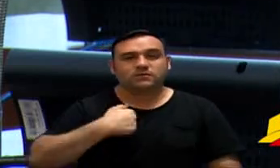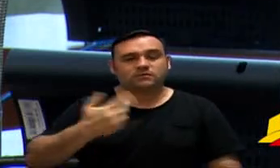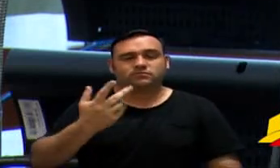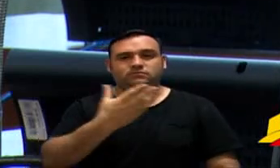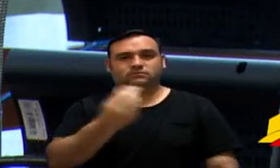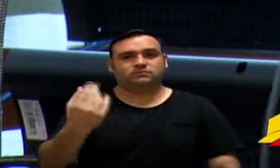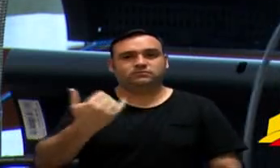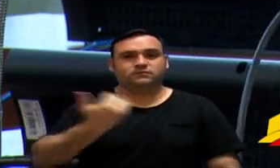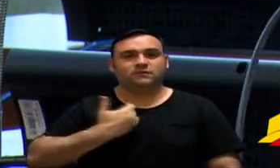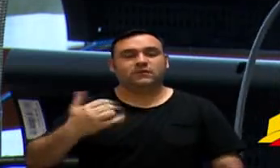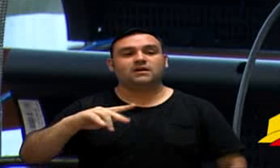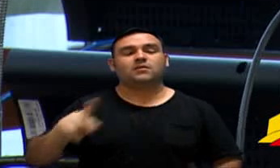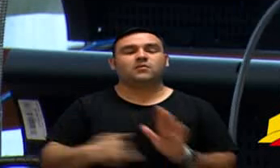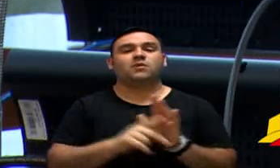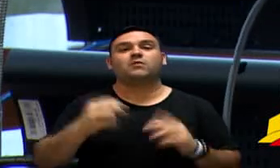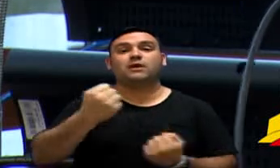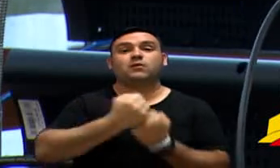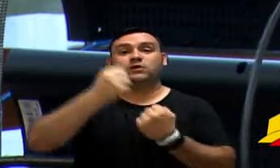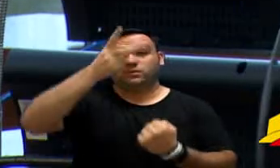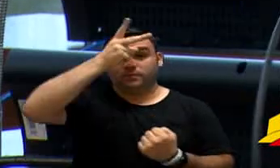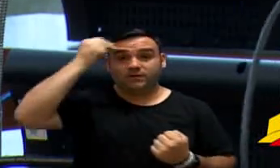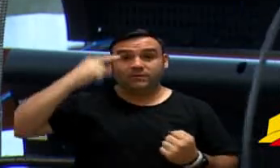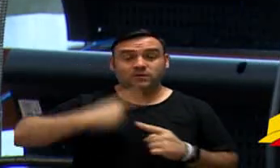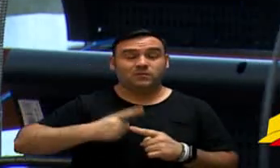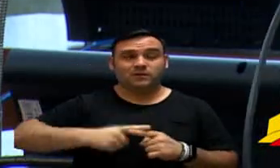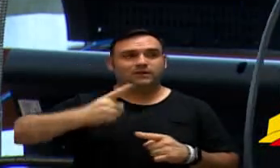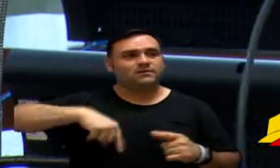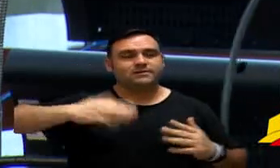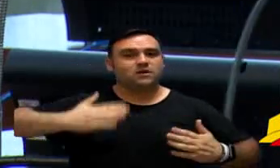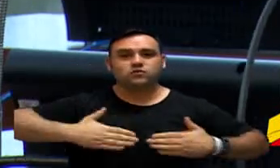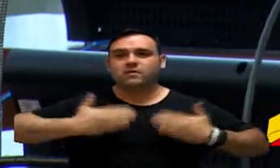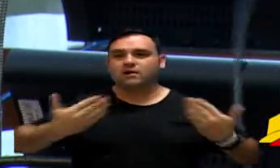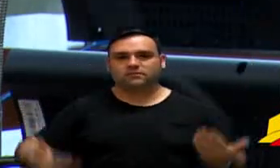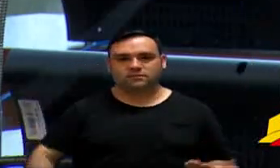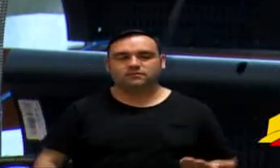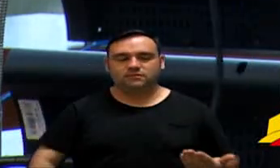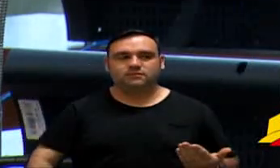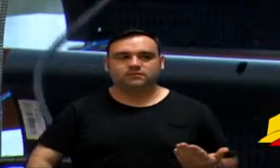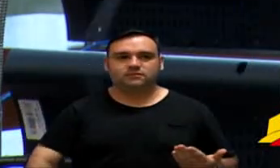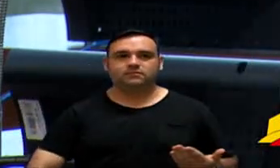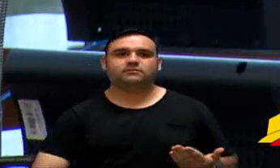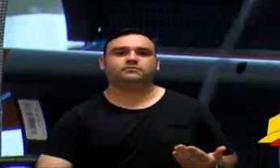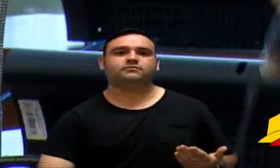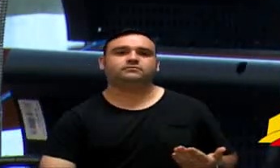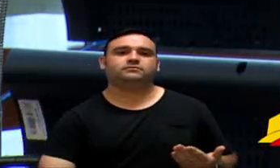escutado da base do prefeito nessa casa, assim, que é um espanto, sabe? Um espanto.